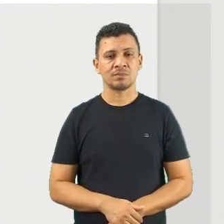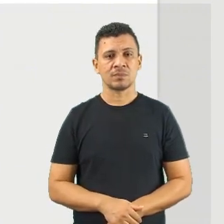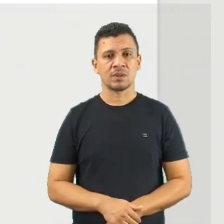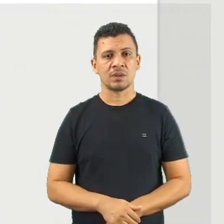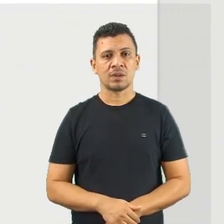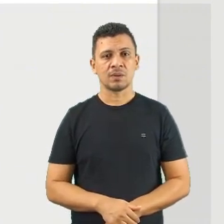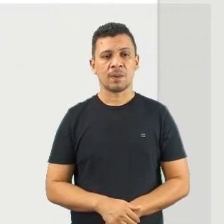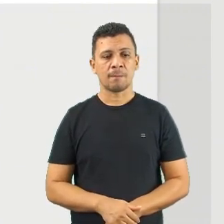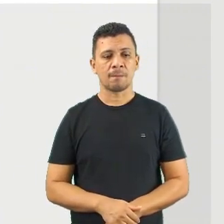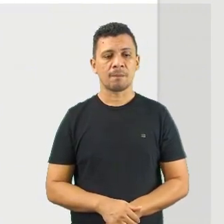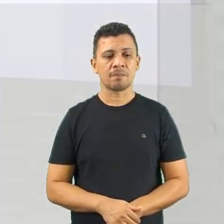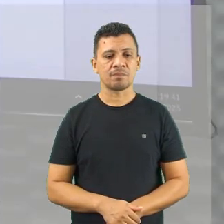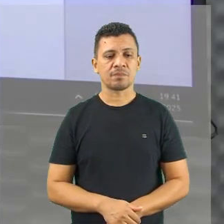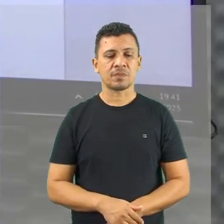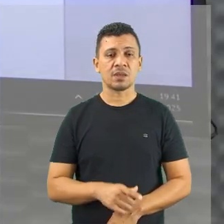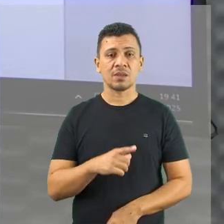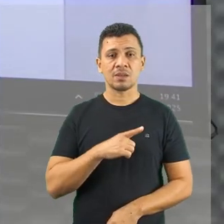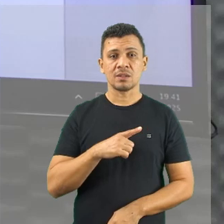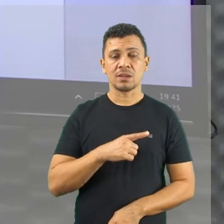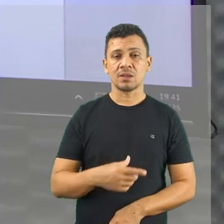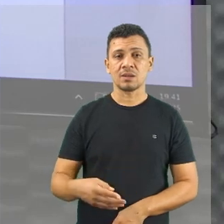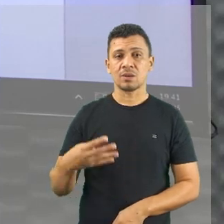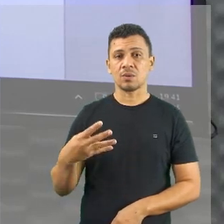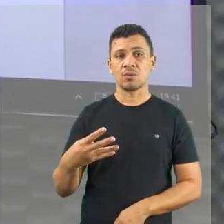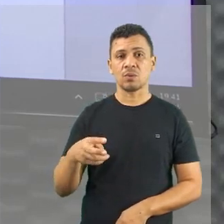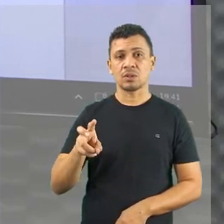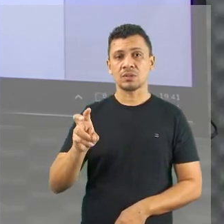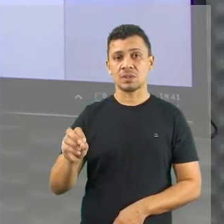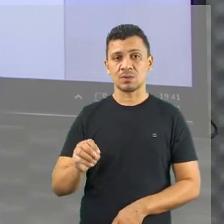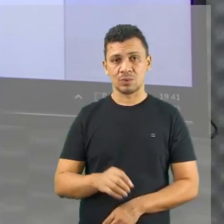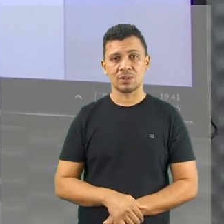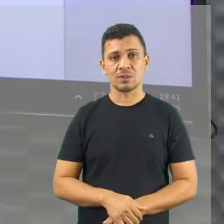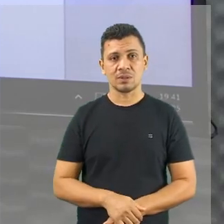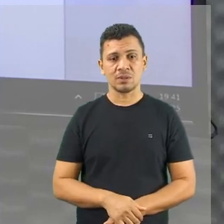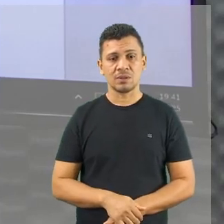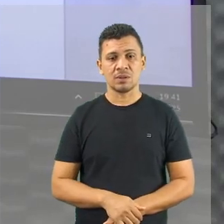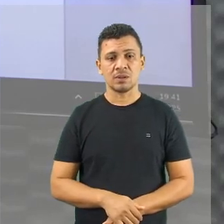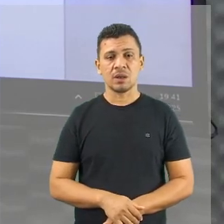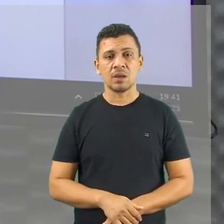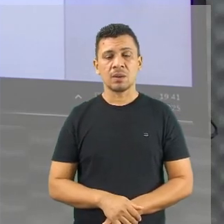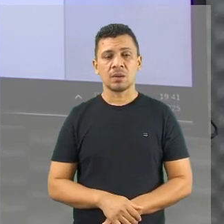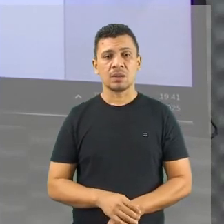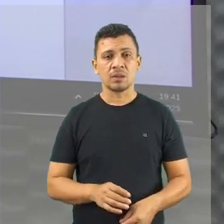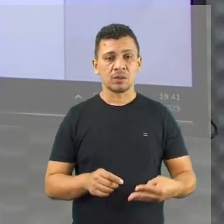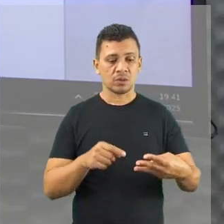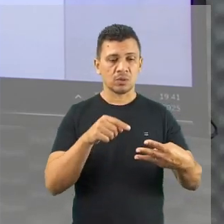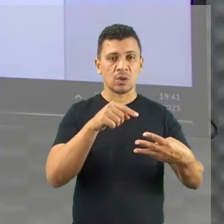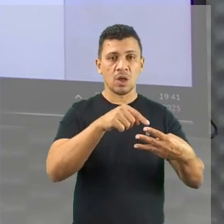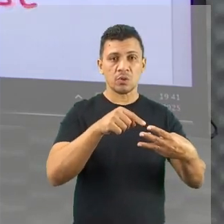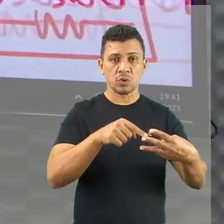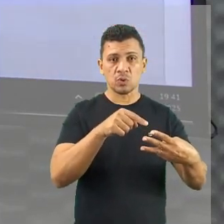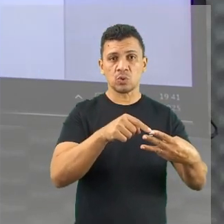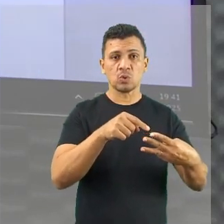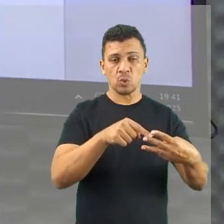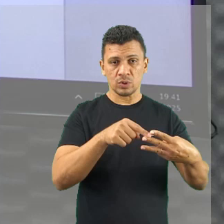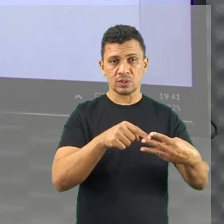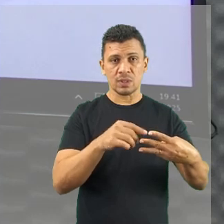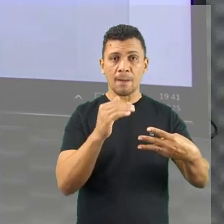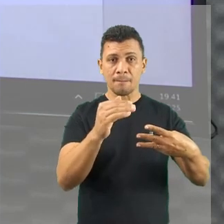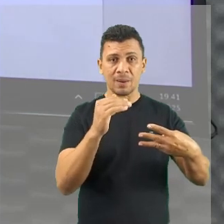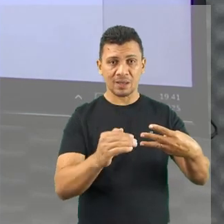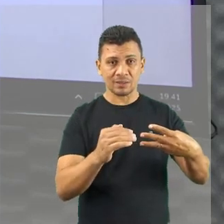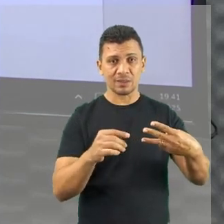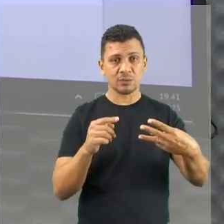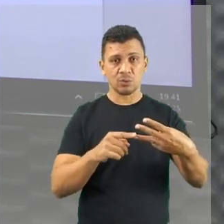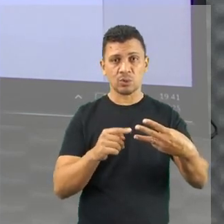eu ter 450 ohms, basta eu colocar 2 em paralelo e 1 em série. Onde é que tem